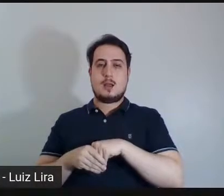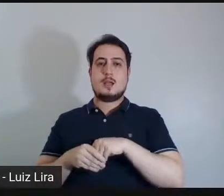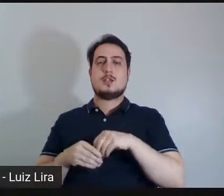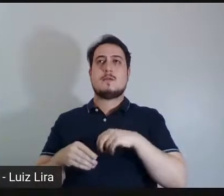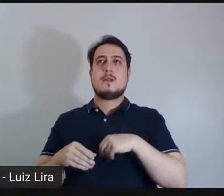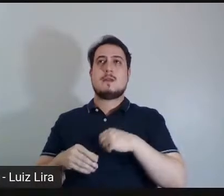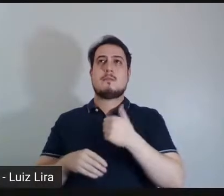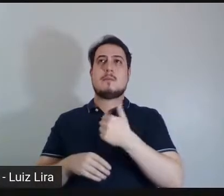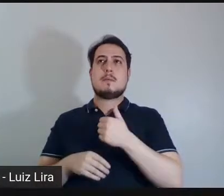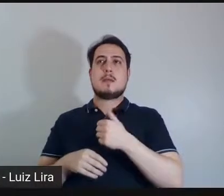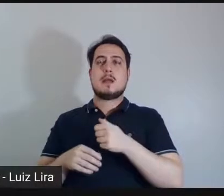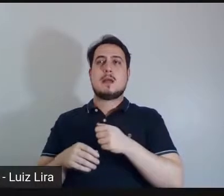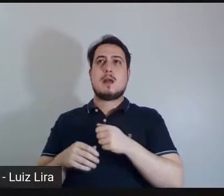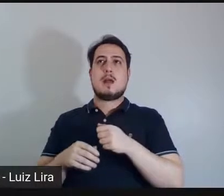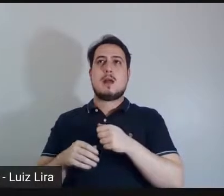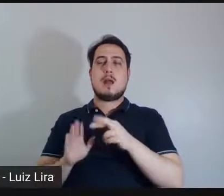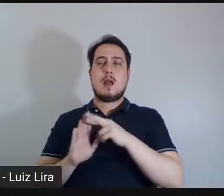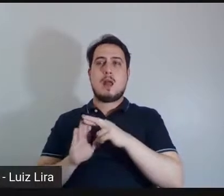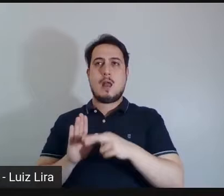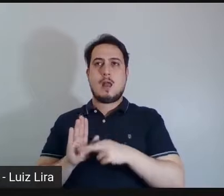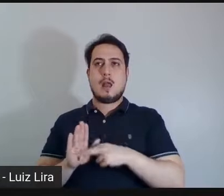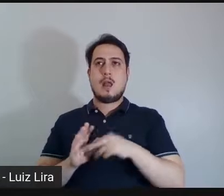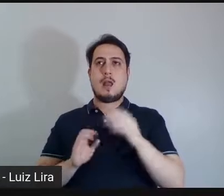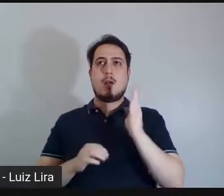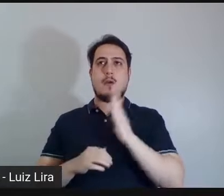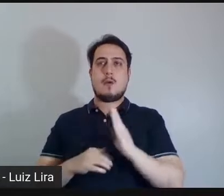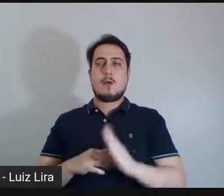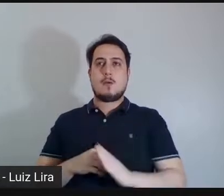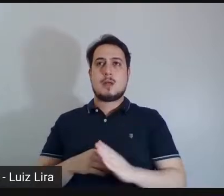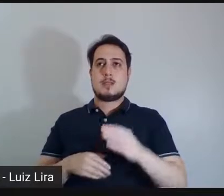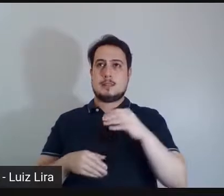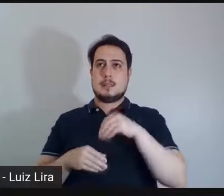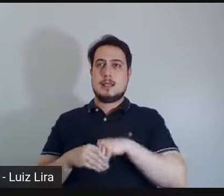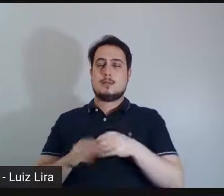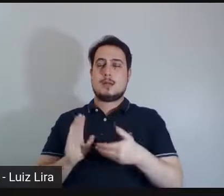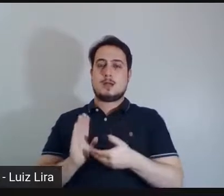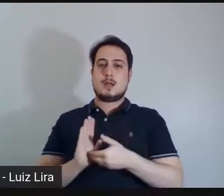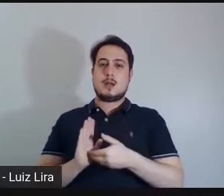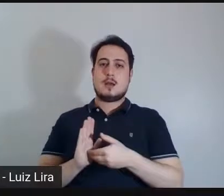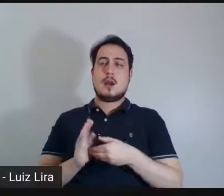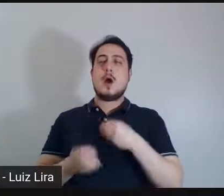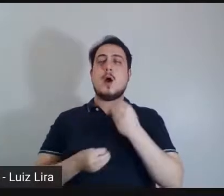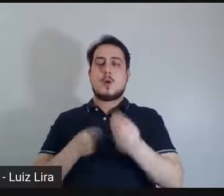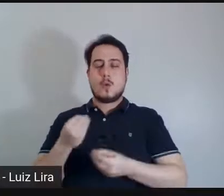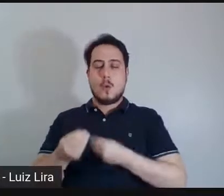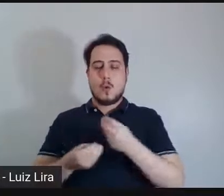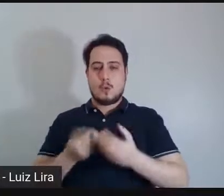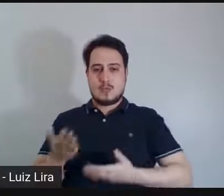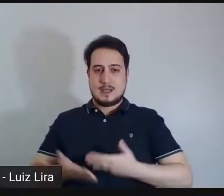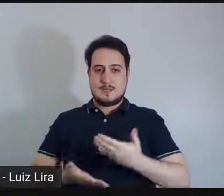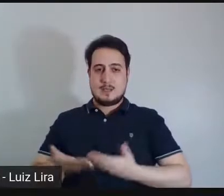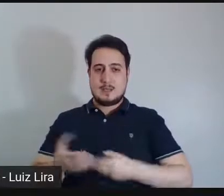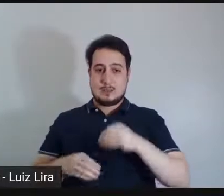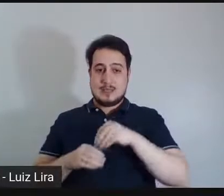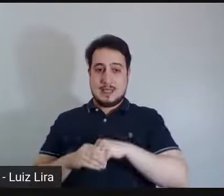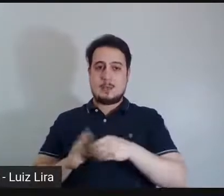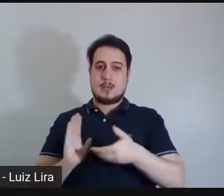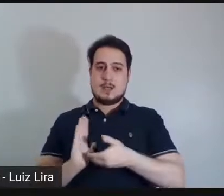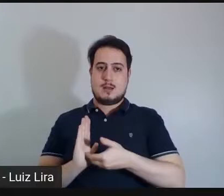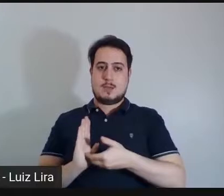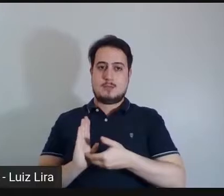do Brasil em relação às normas internas, a como é que seria o serviço dentro da Câmara dos Deputados,